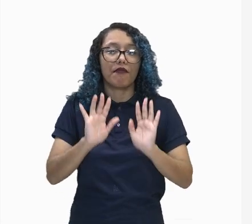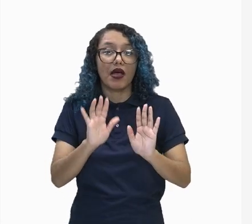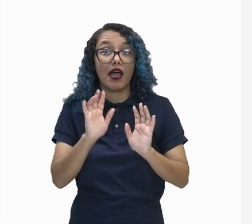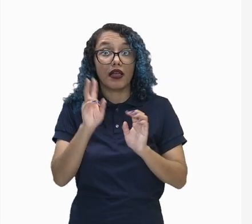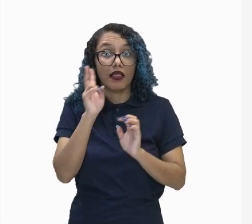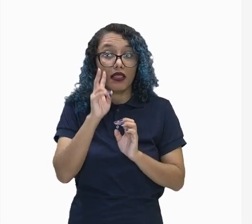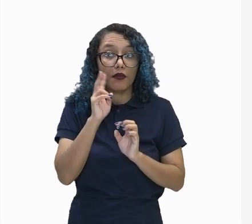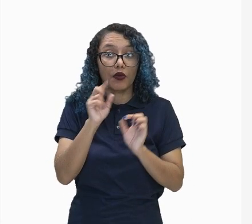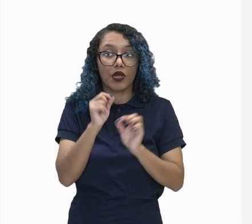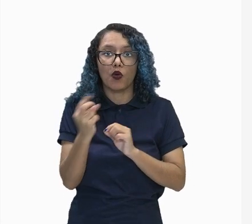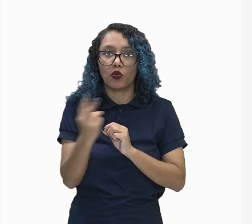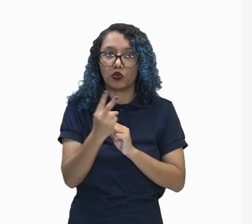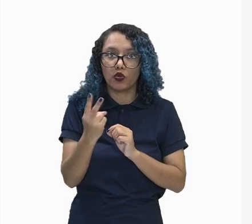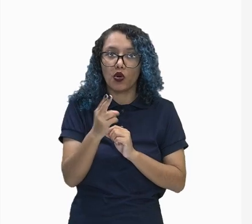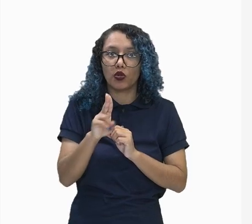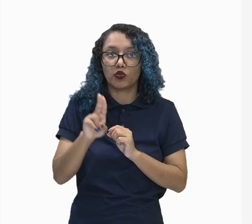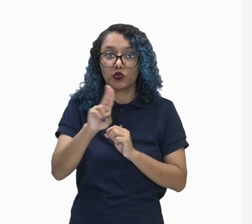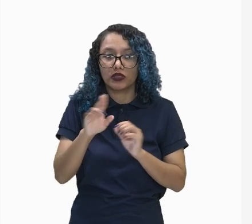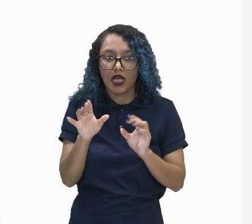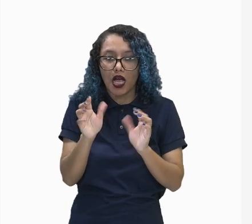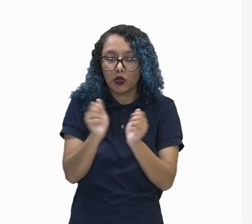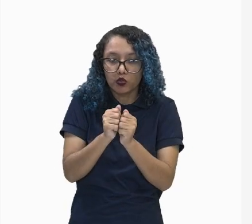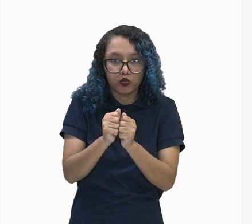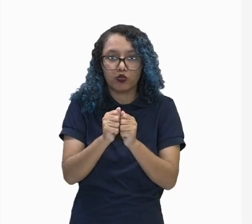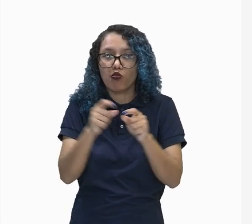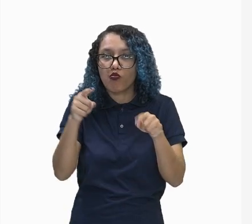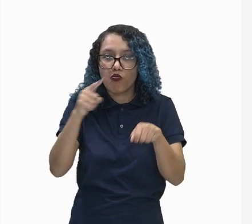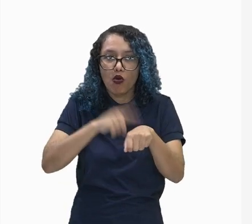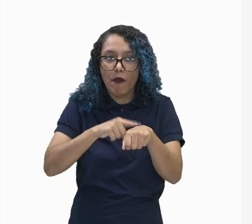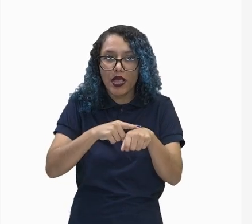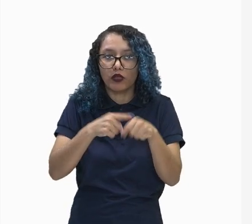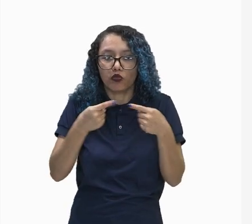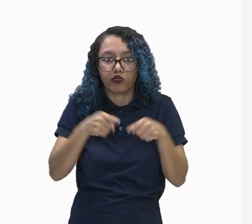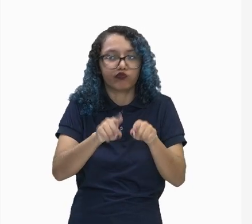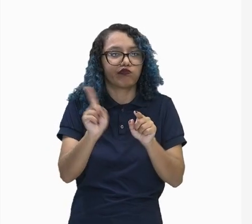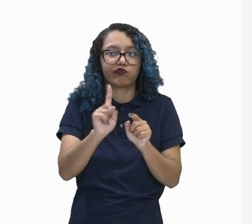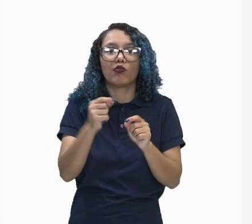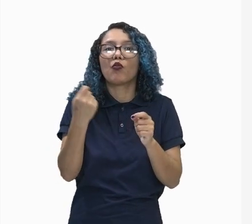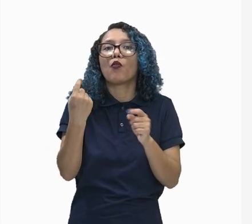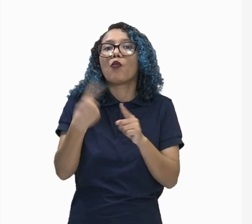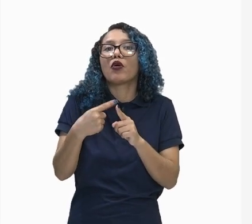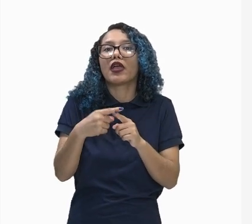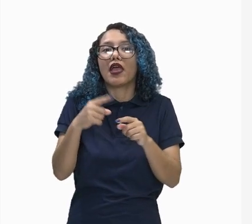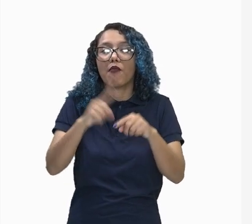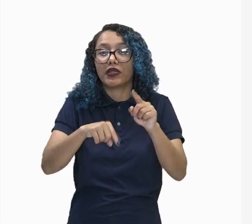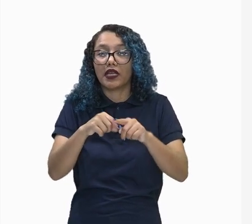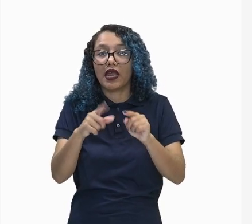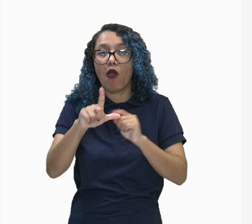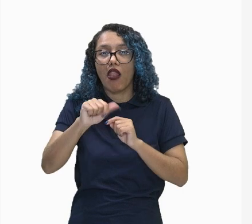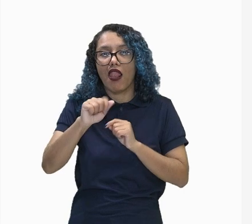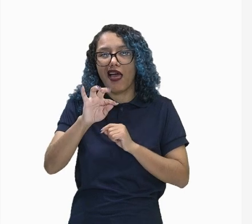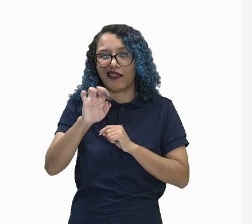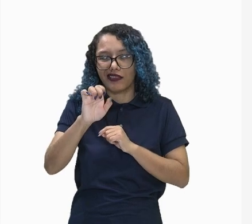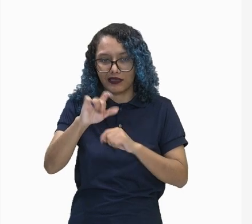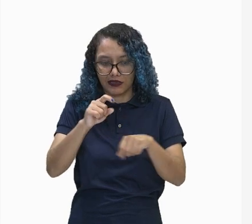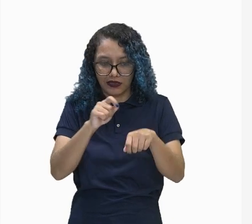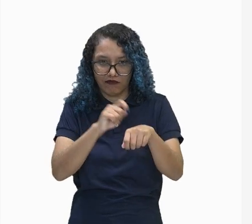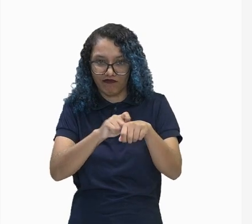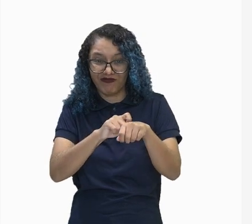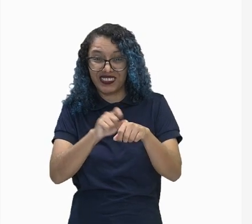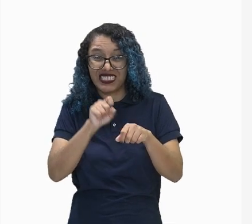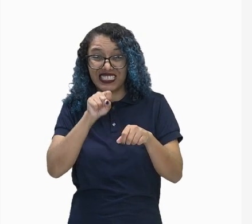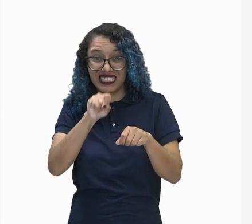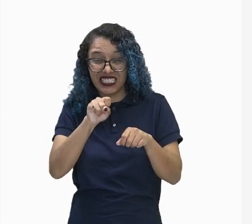pode usar os dois ao mesmo tempo, tá? Porque eles são feitos aí de látex, né? Um material emborrachado, e durante essa